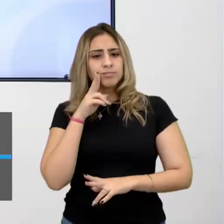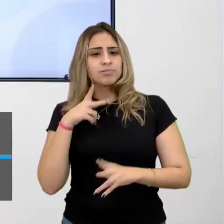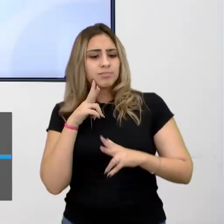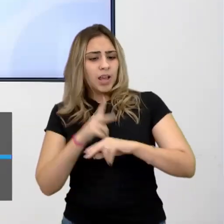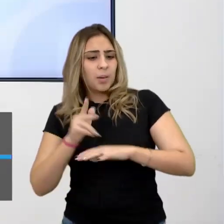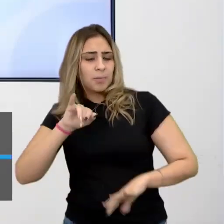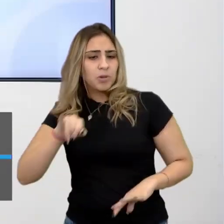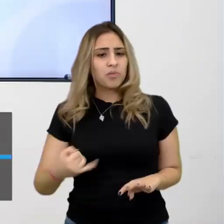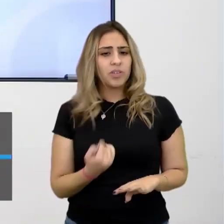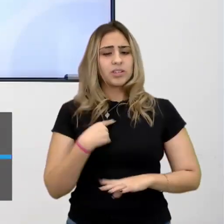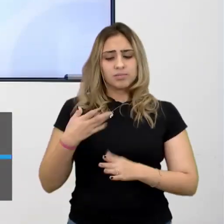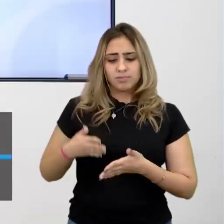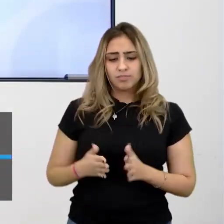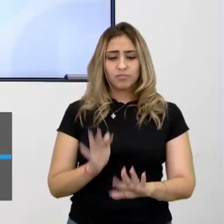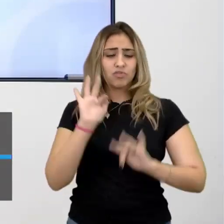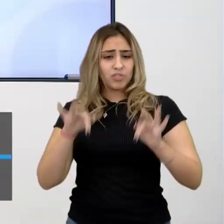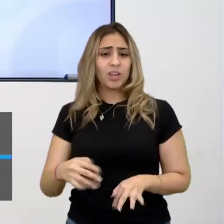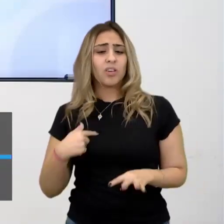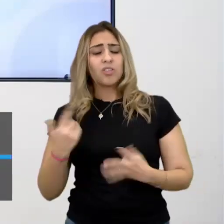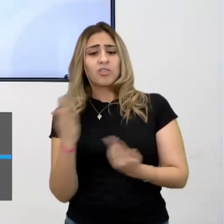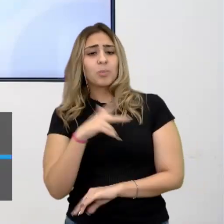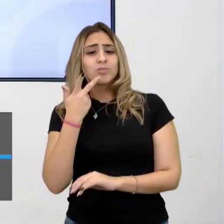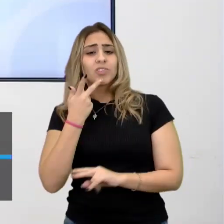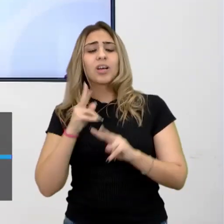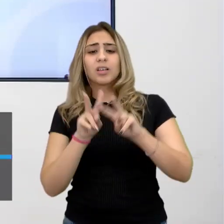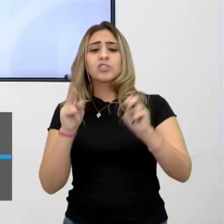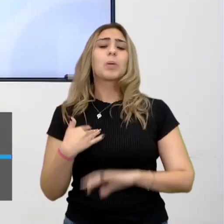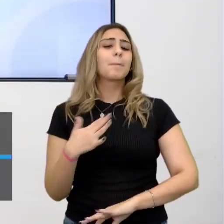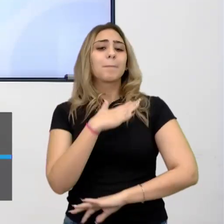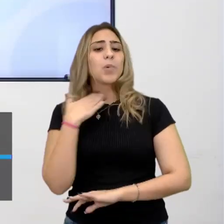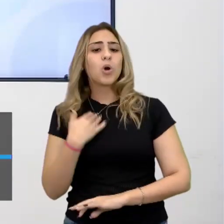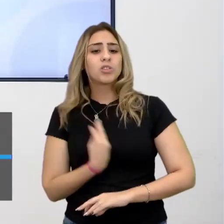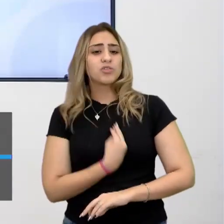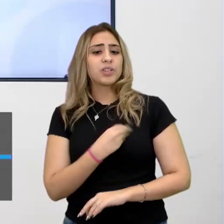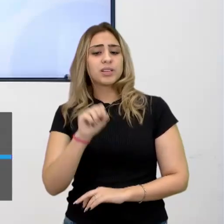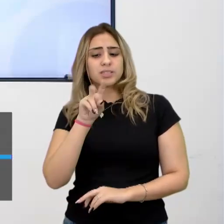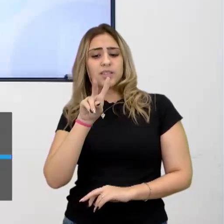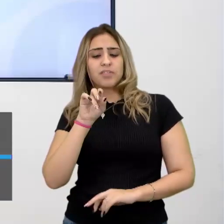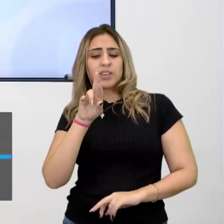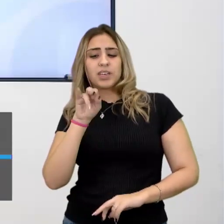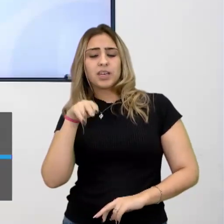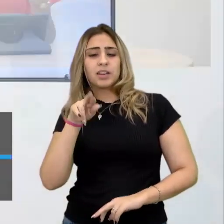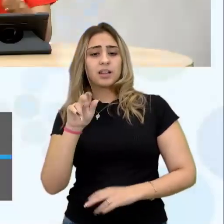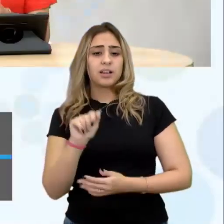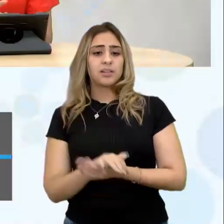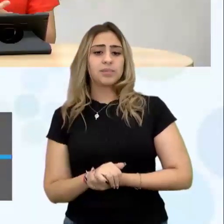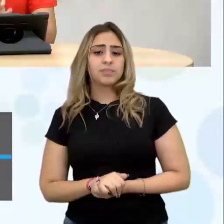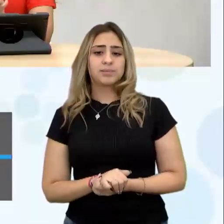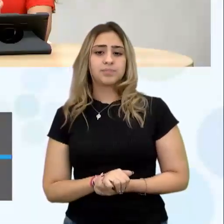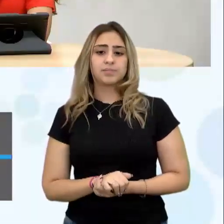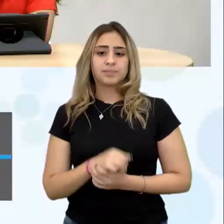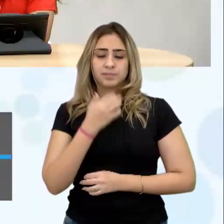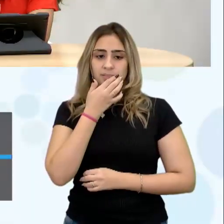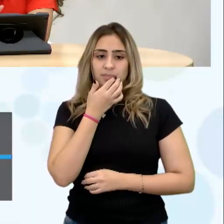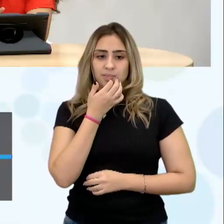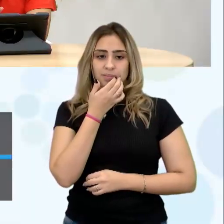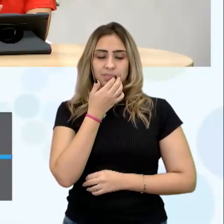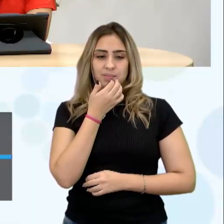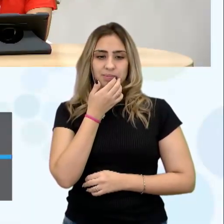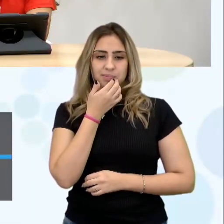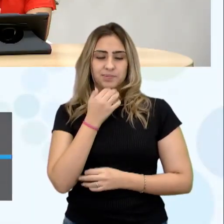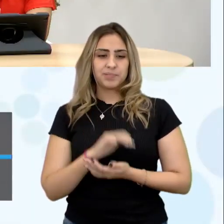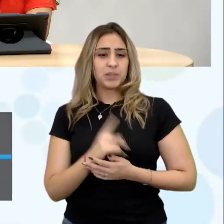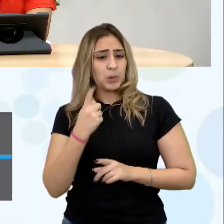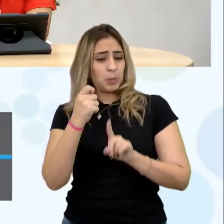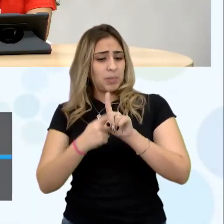aproveita essa reta final e vamos falar de morte e vida severina. Hoje é dia 23, 1 mês, certo? 1 mês, exatamente 1 mês. É